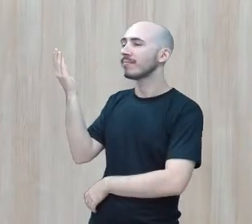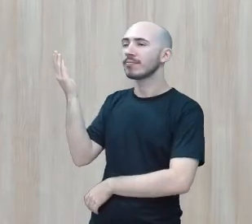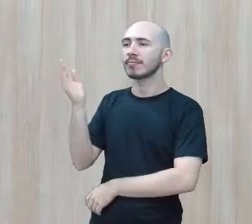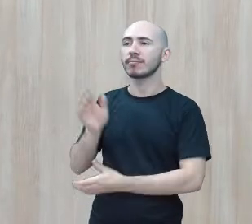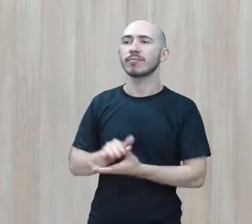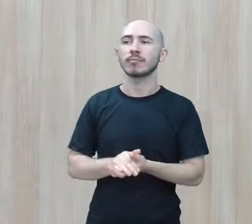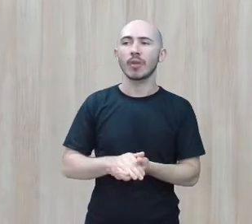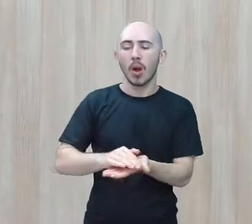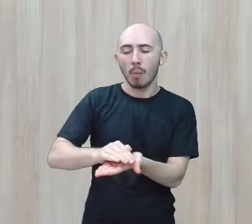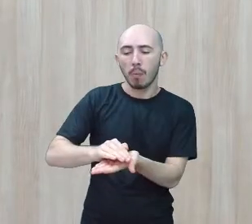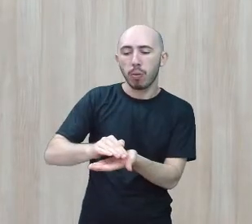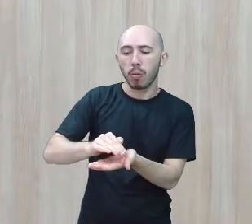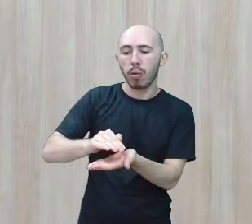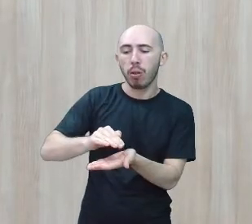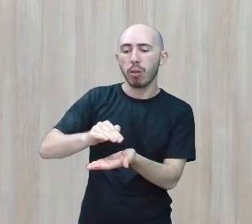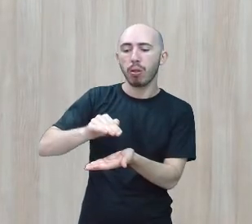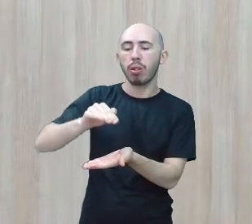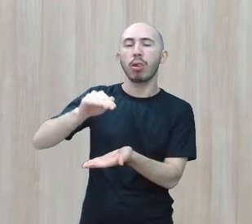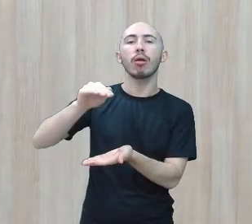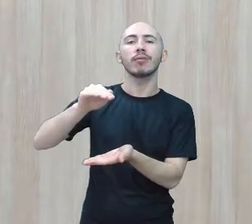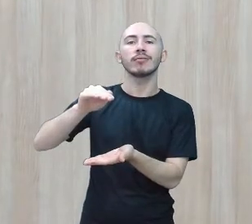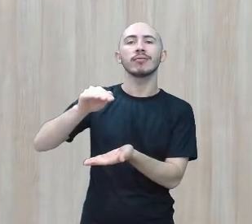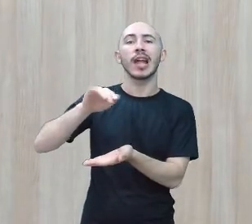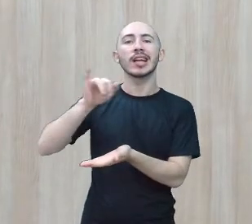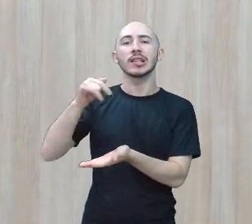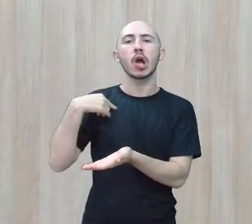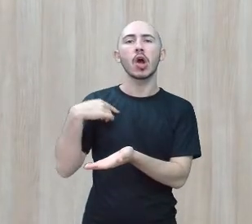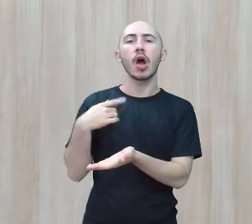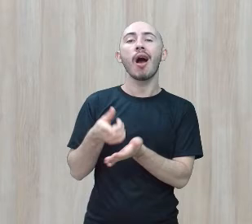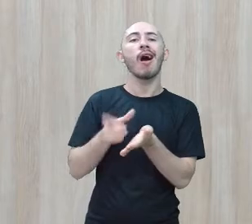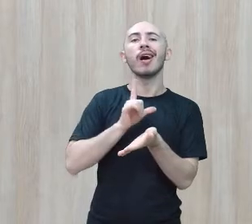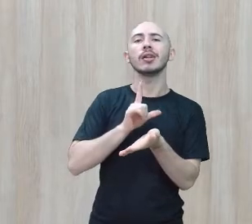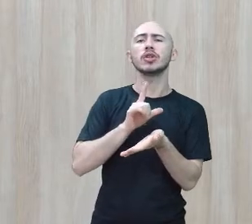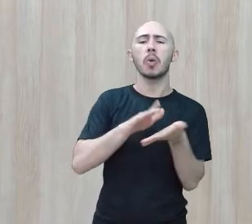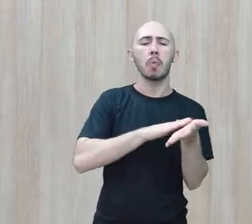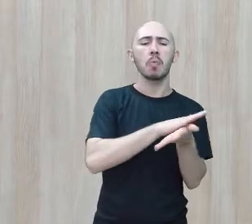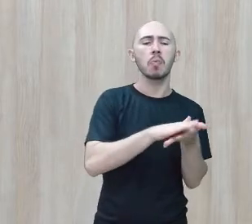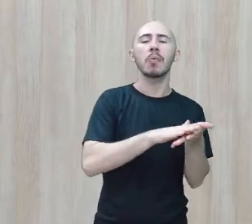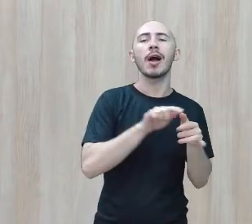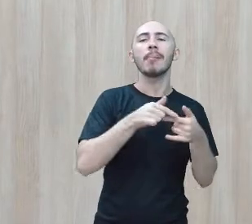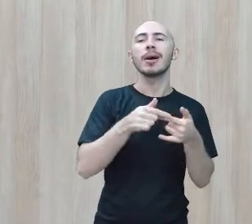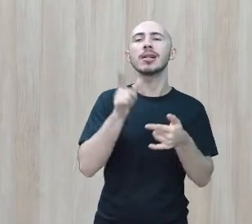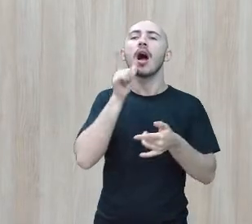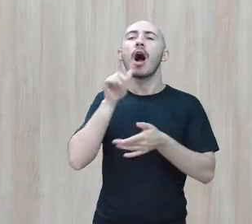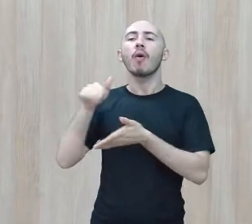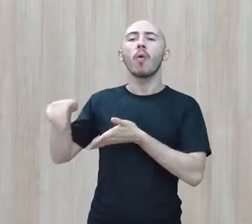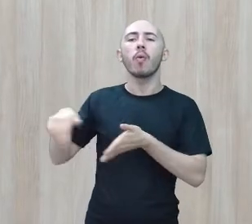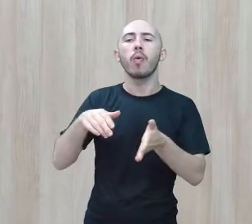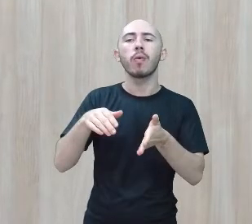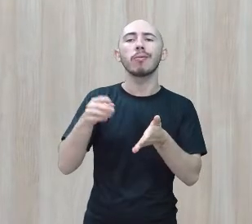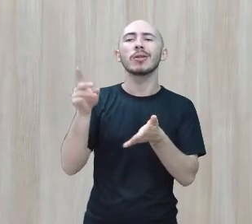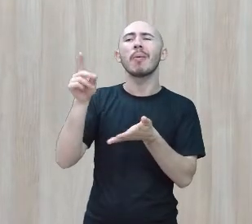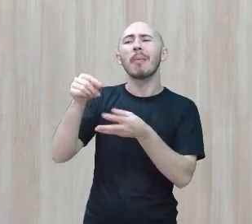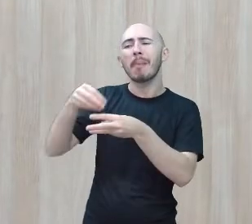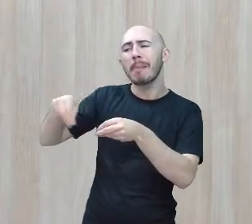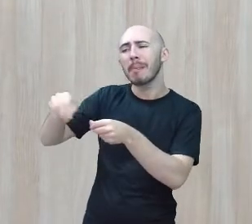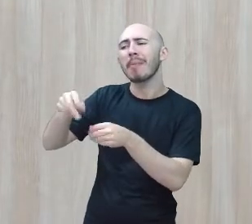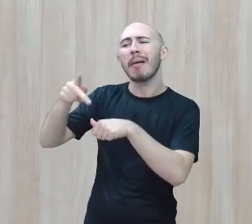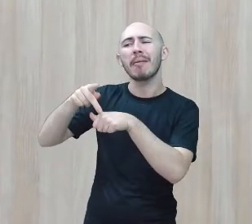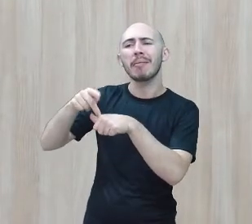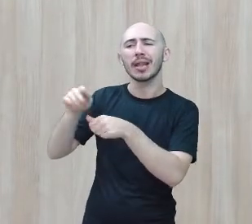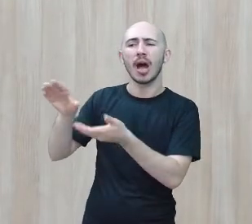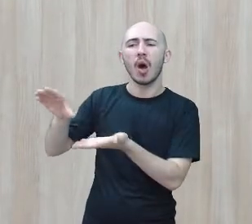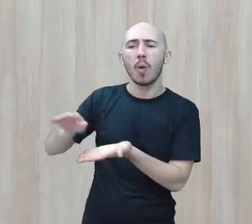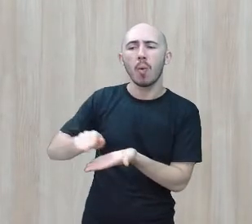ele vai começar a preencher o espaço que antes estava preenchido pela água. Então, o assoreamento é isso. E quais são